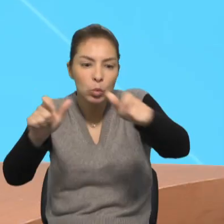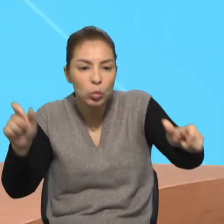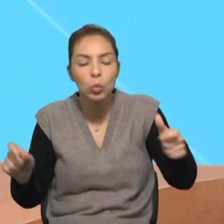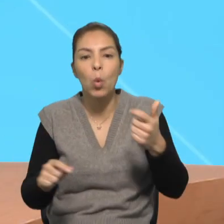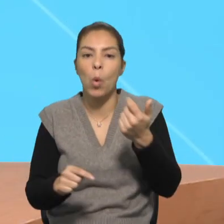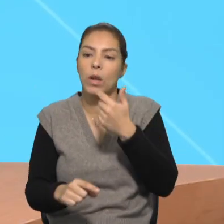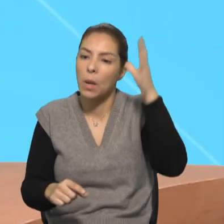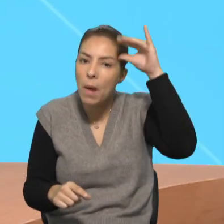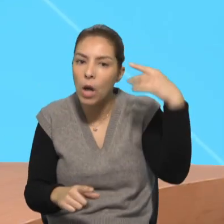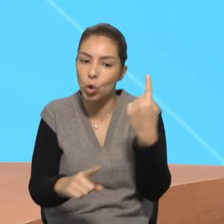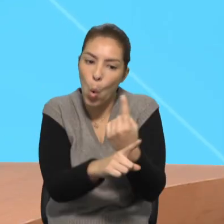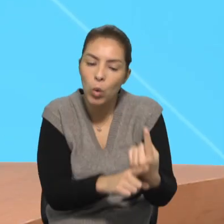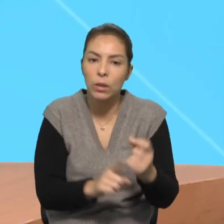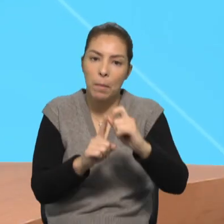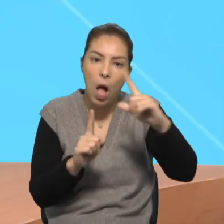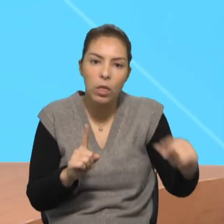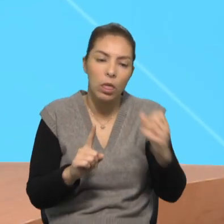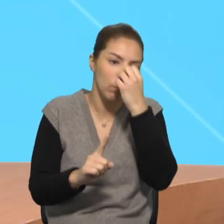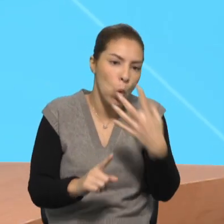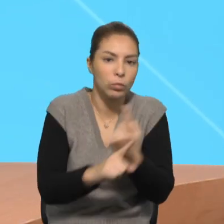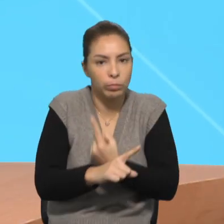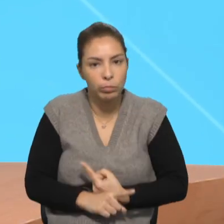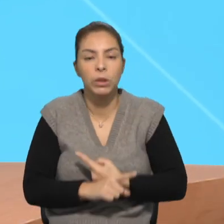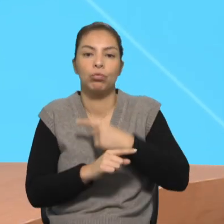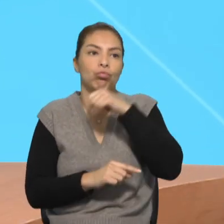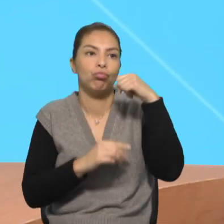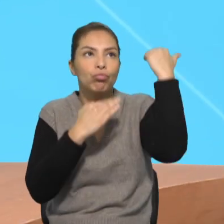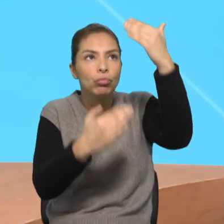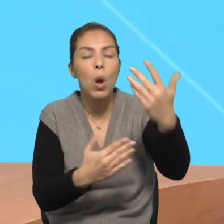eu diria, não é pela criação,